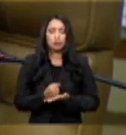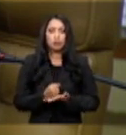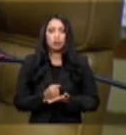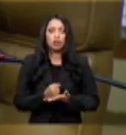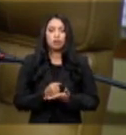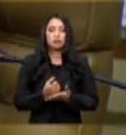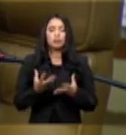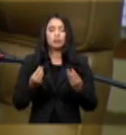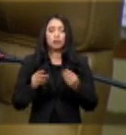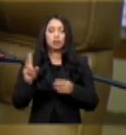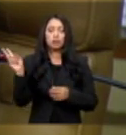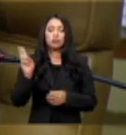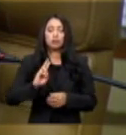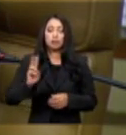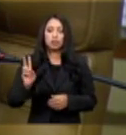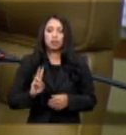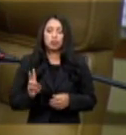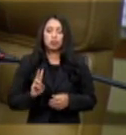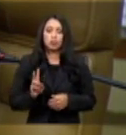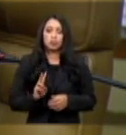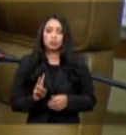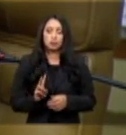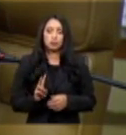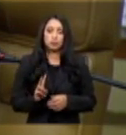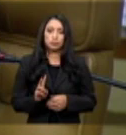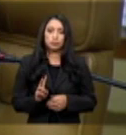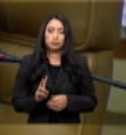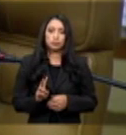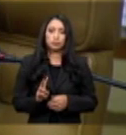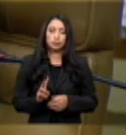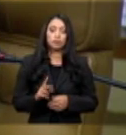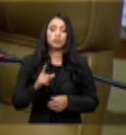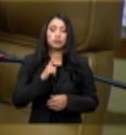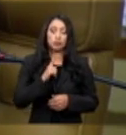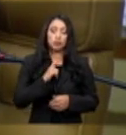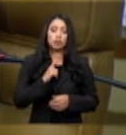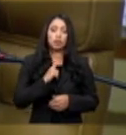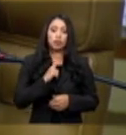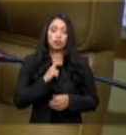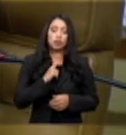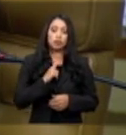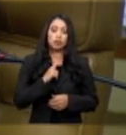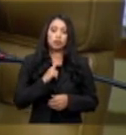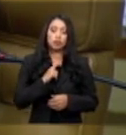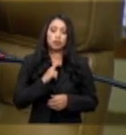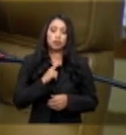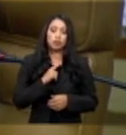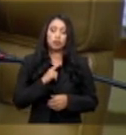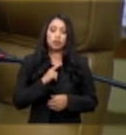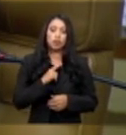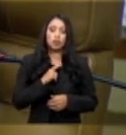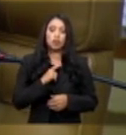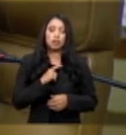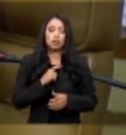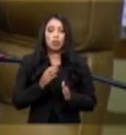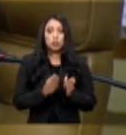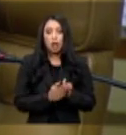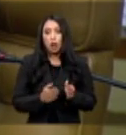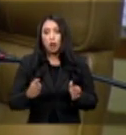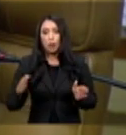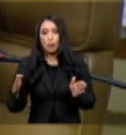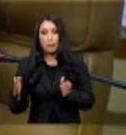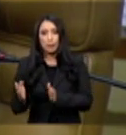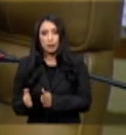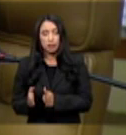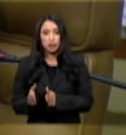vezes se encaminhou no sentido do questionamento da prorrogação. Isto não é objeto,